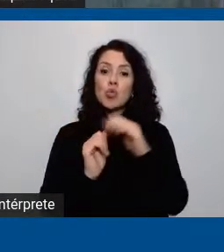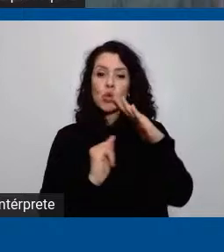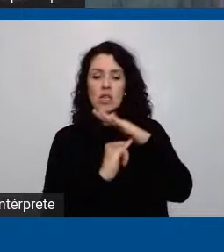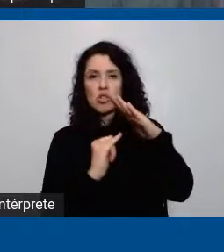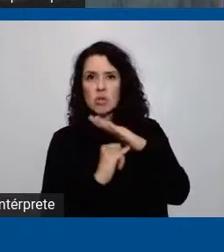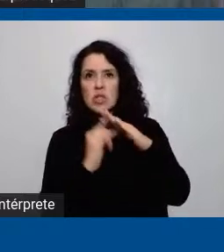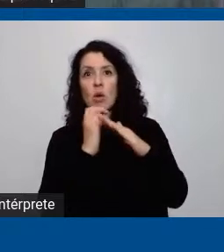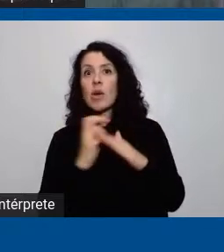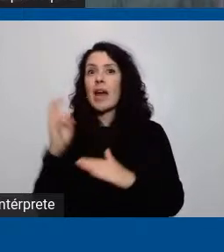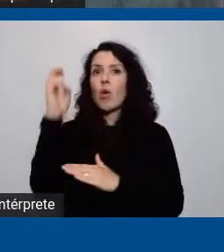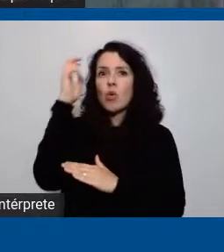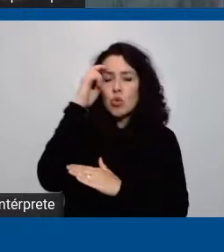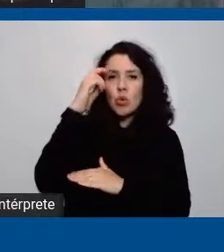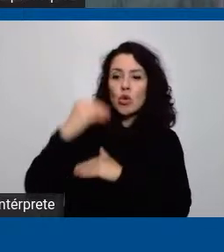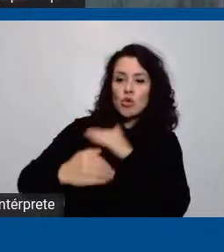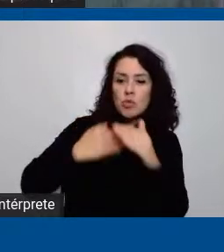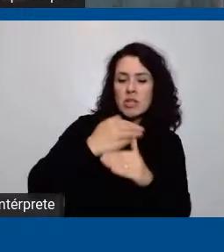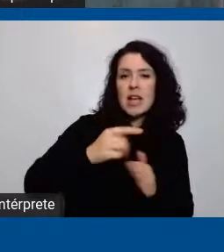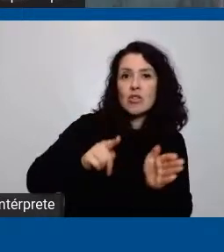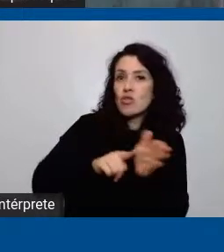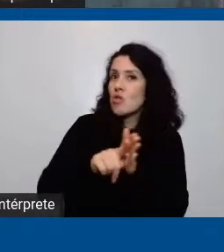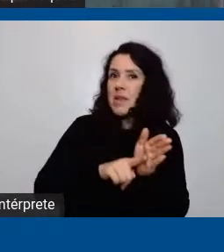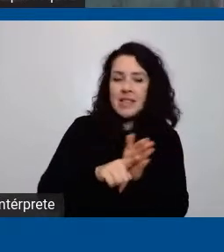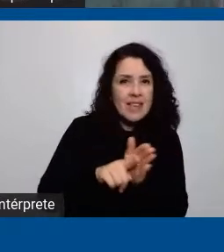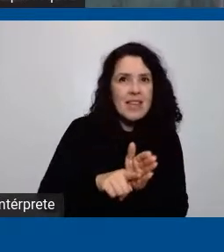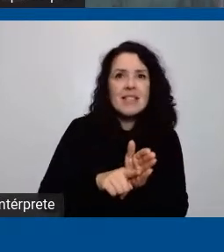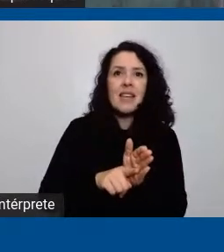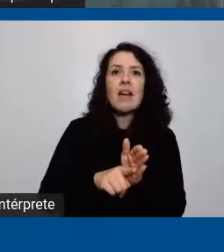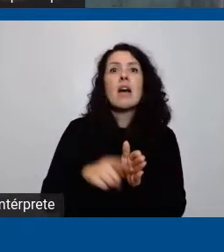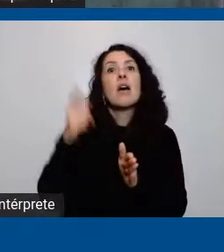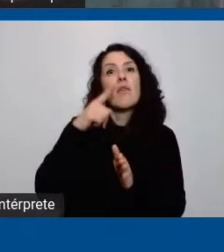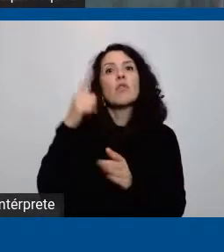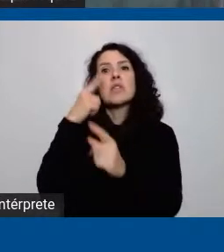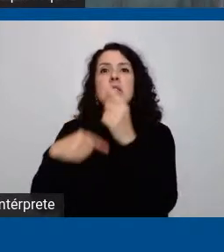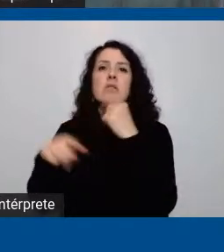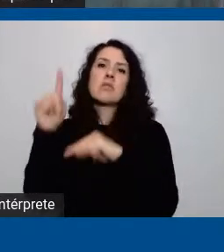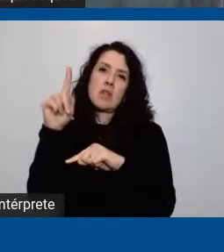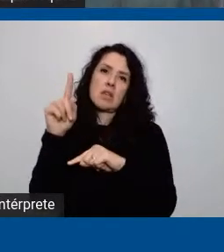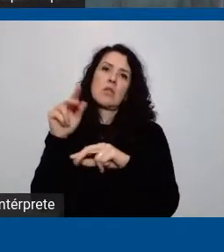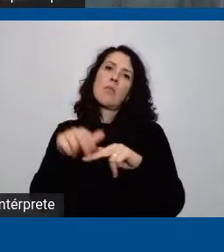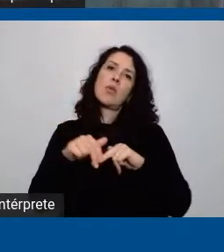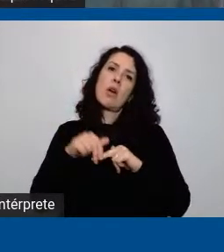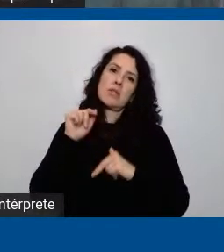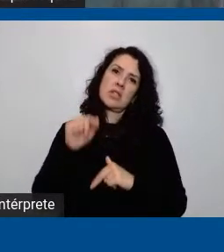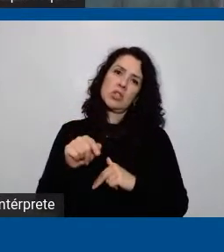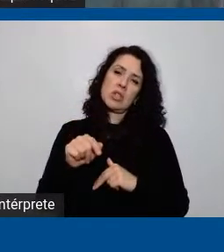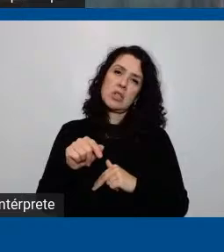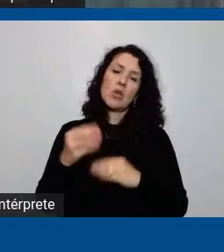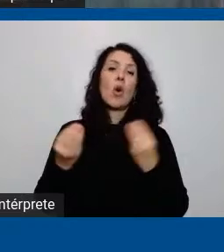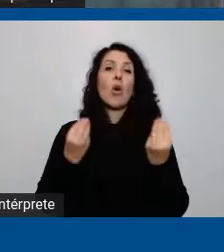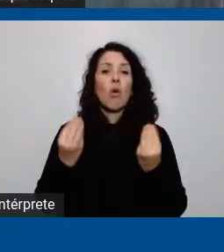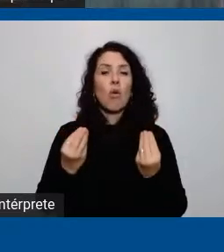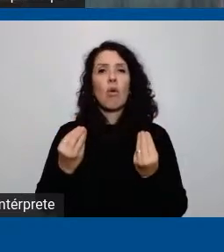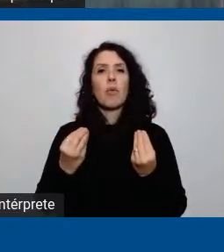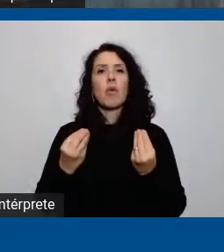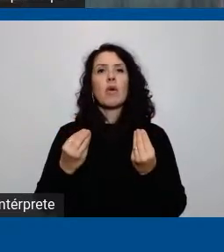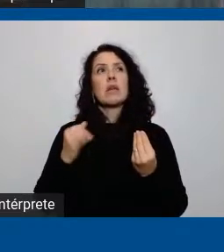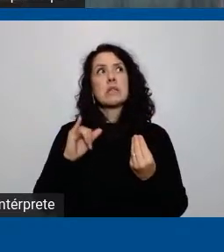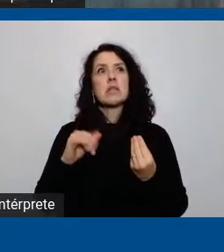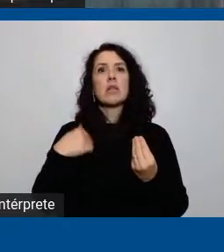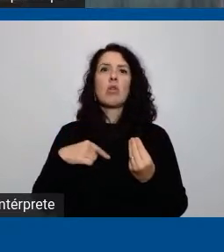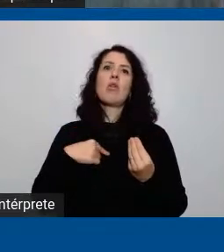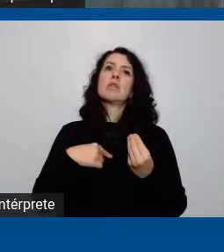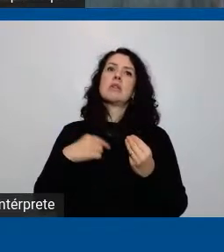que os processos de pesquisa só vão se dar dessa maneira, né, quer dizer, promovendo essas